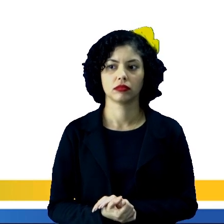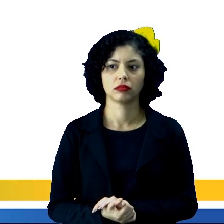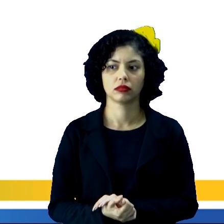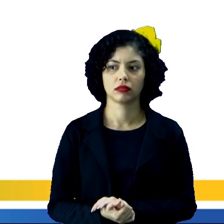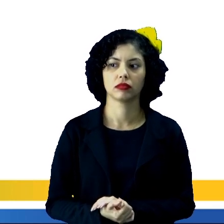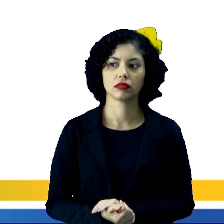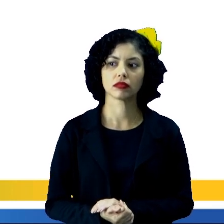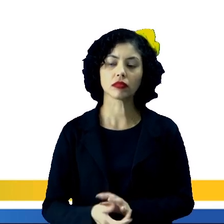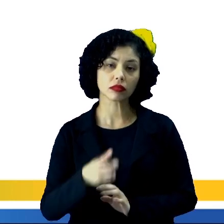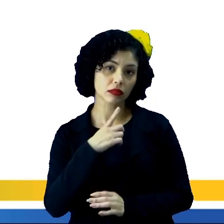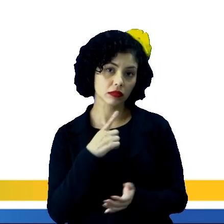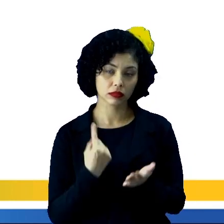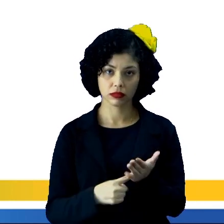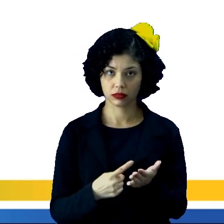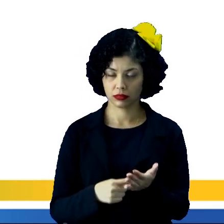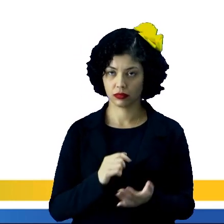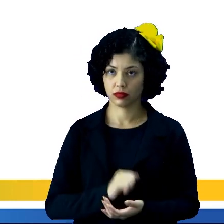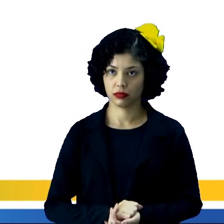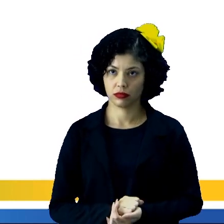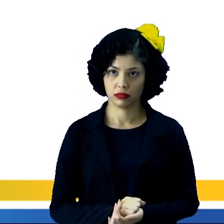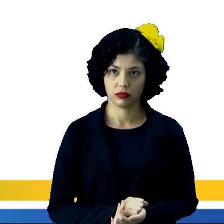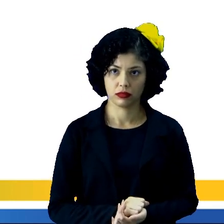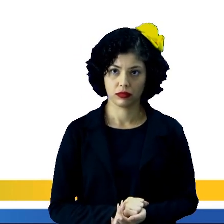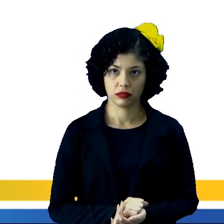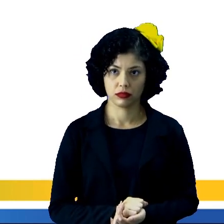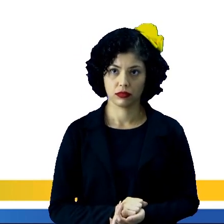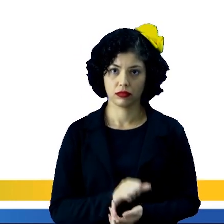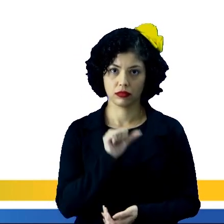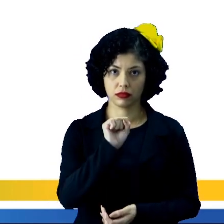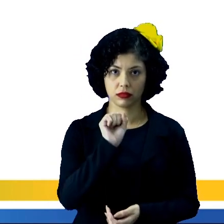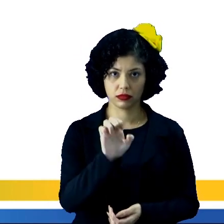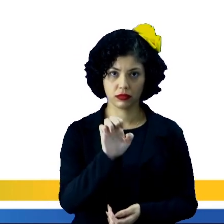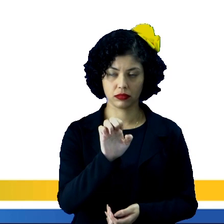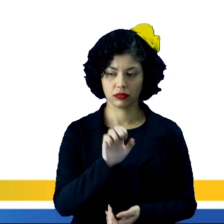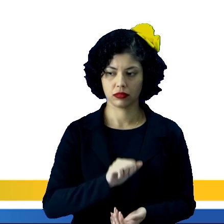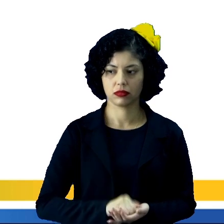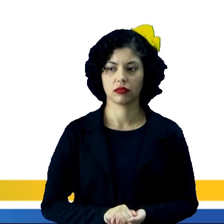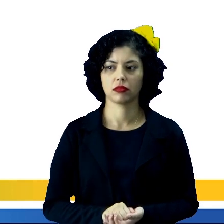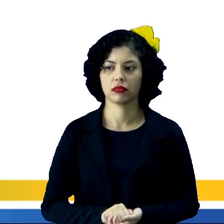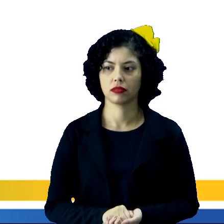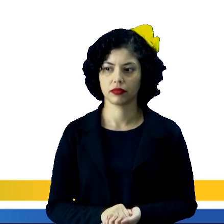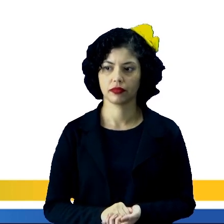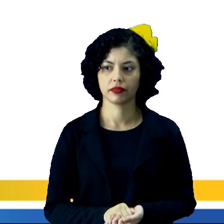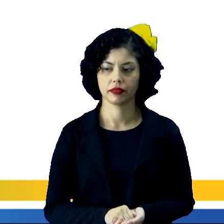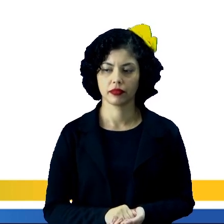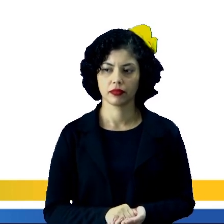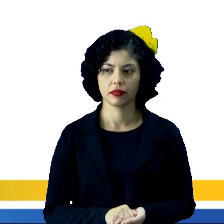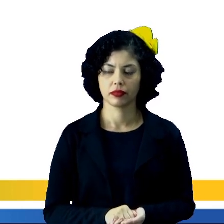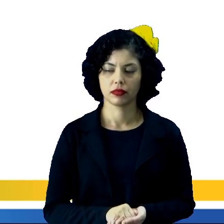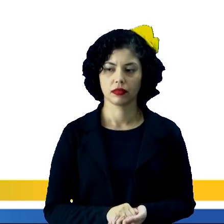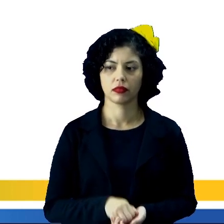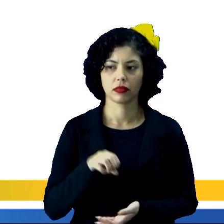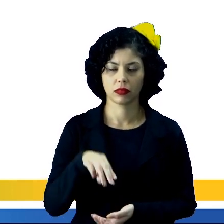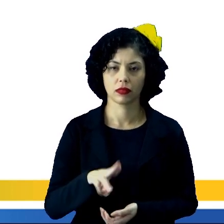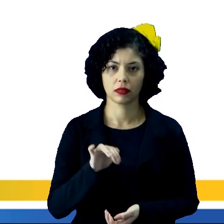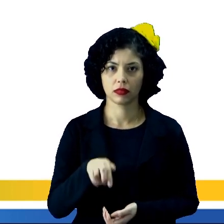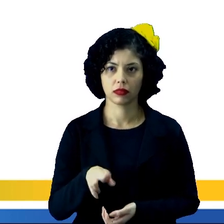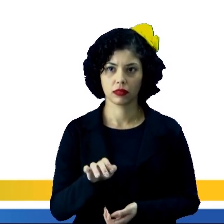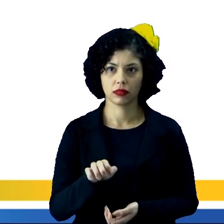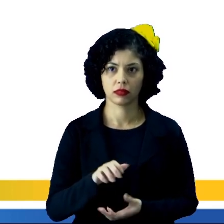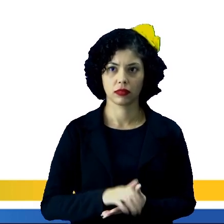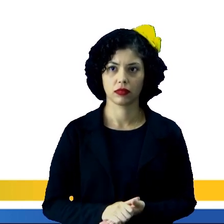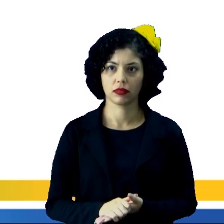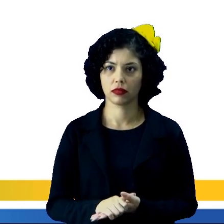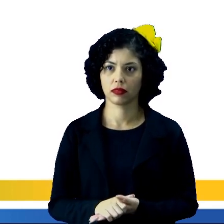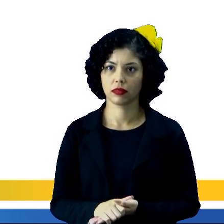Para exprimir uma condição, nós temos if, que significa se, unless, a